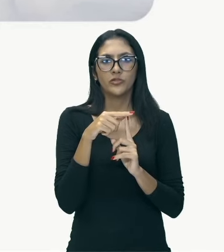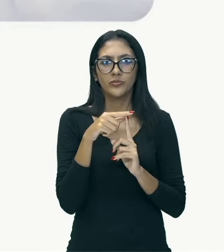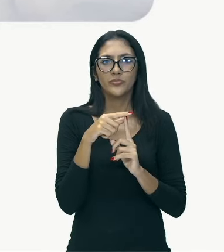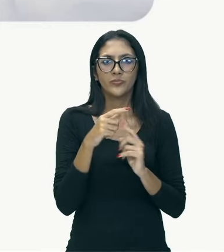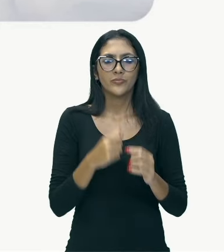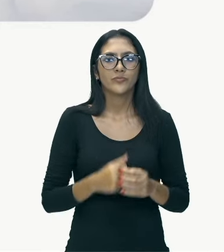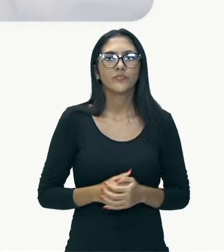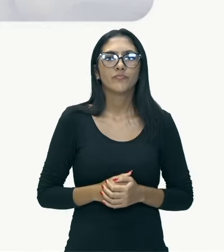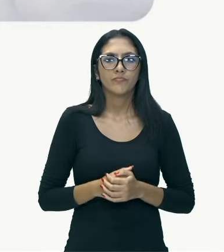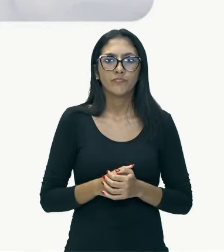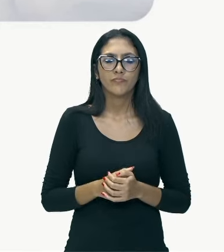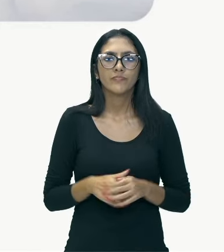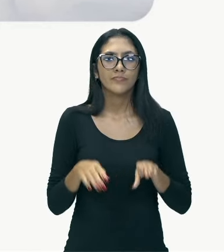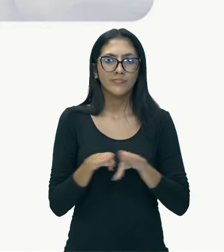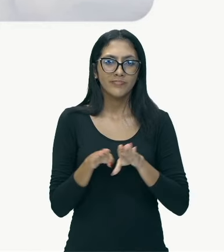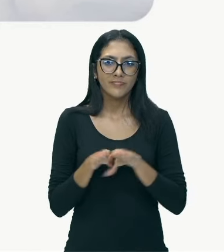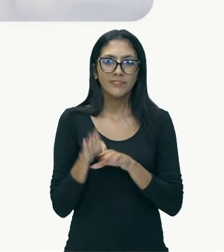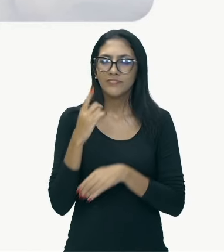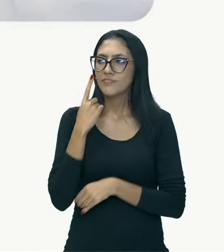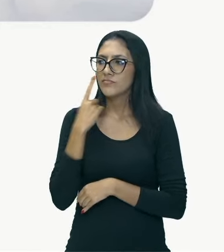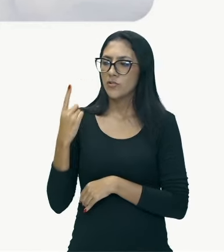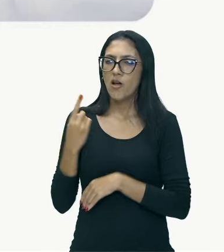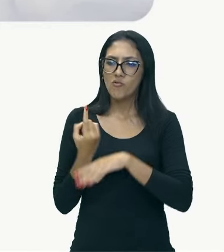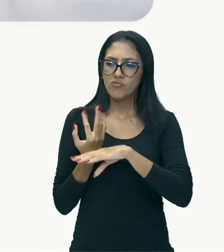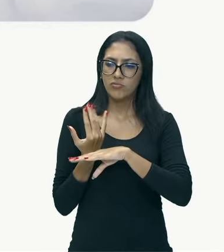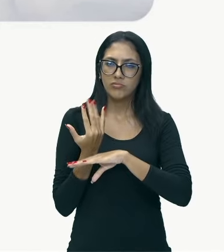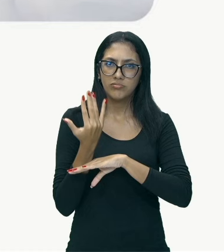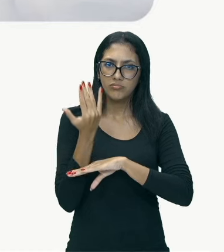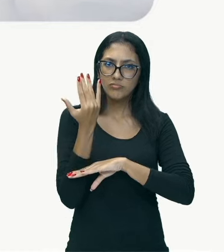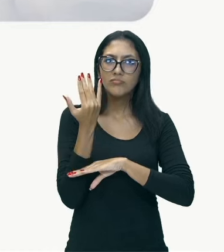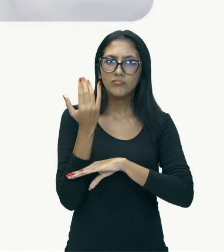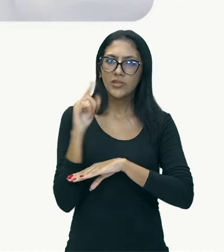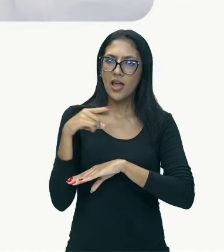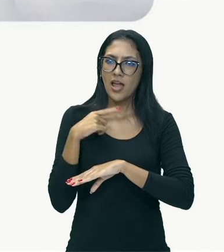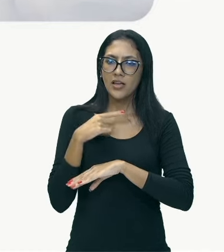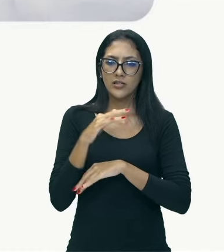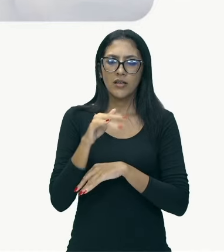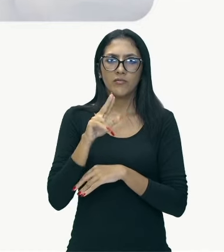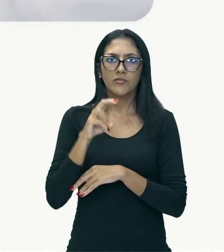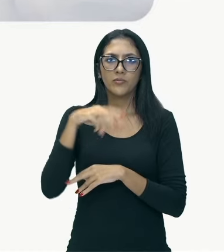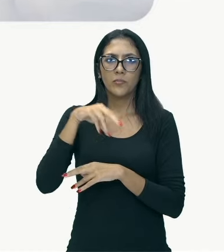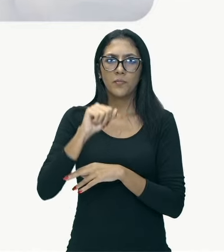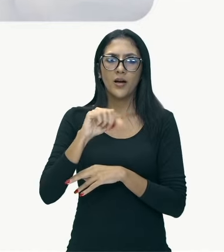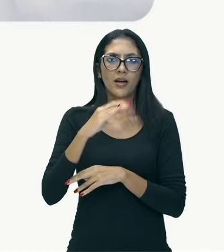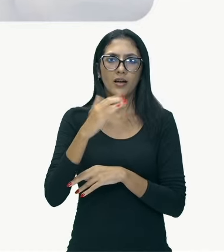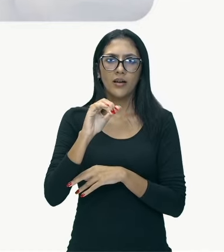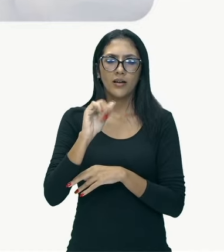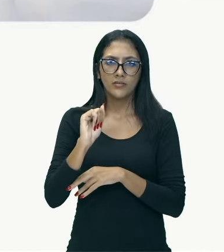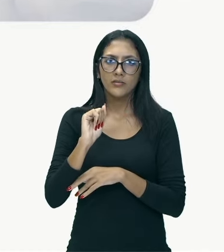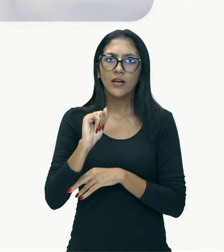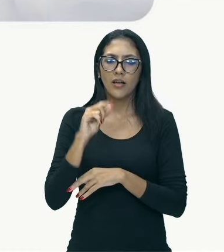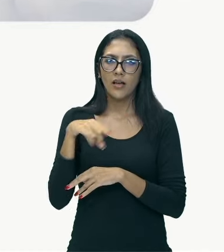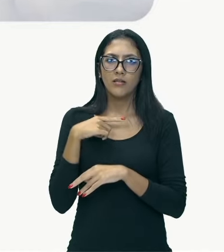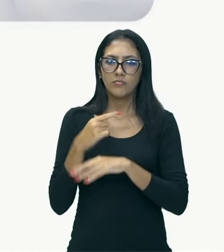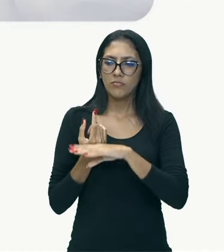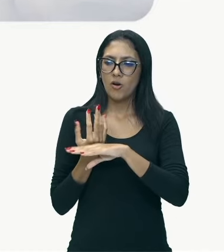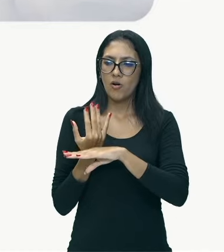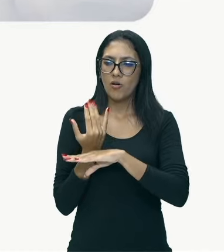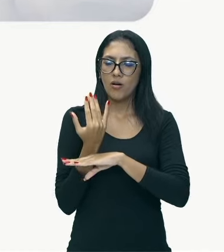bom? Temos aí a fumaça. A fumaça, nós temos como